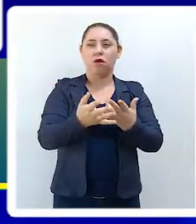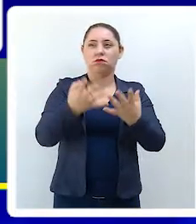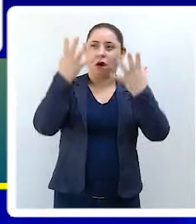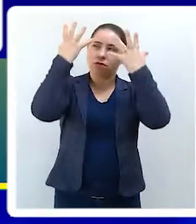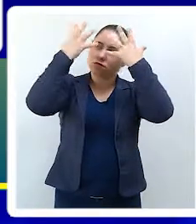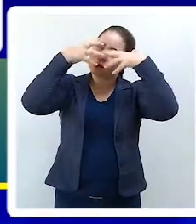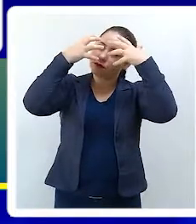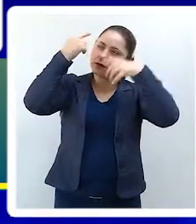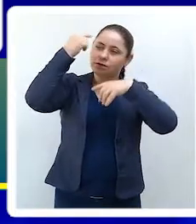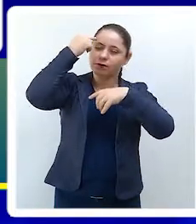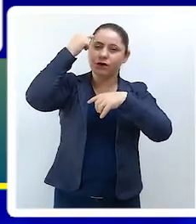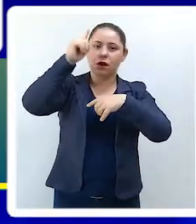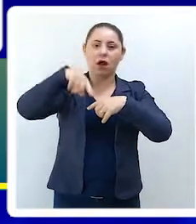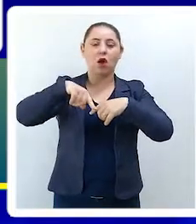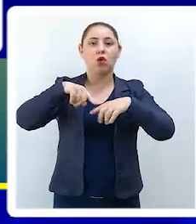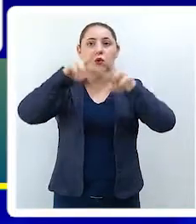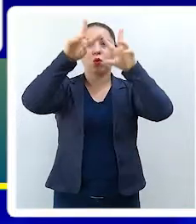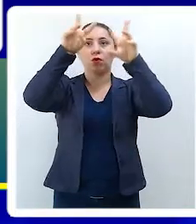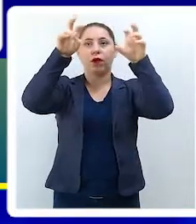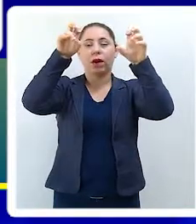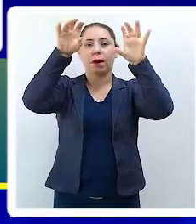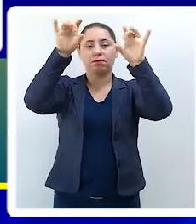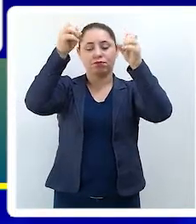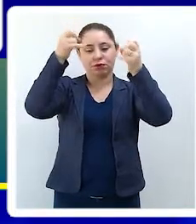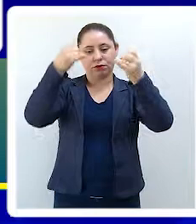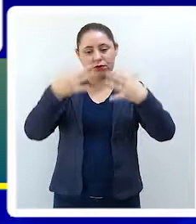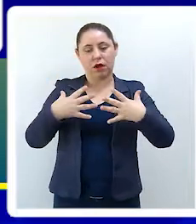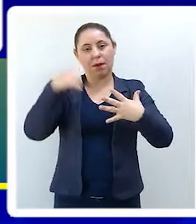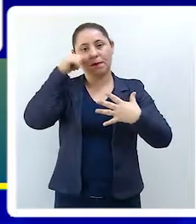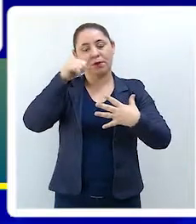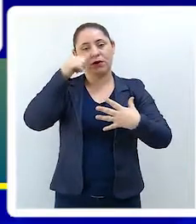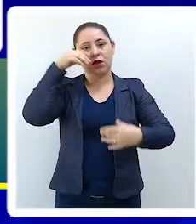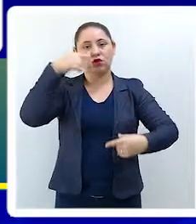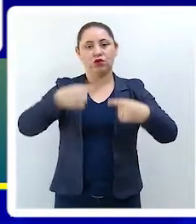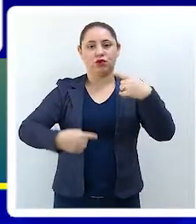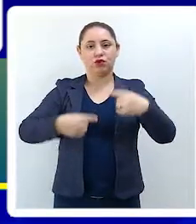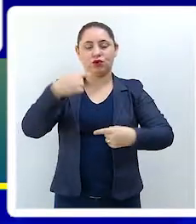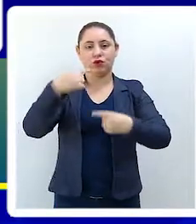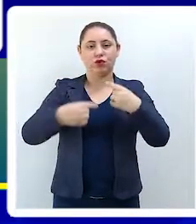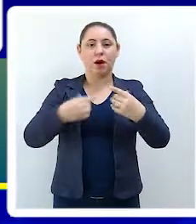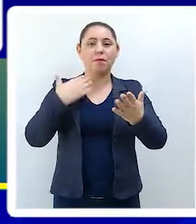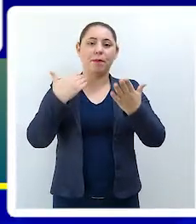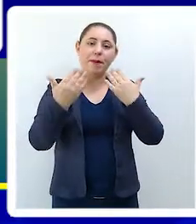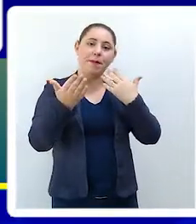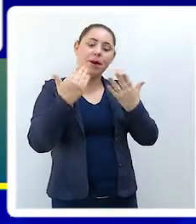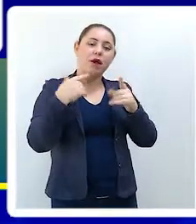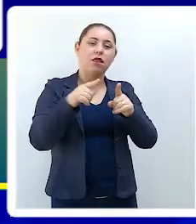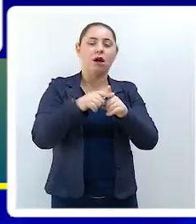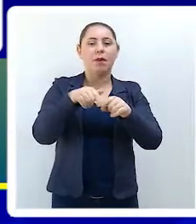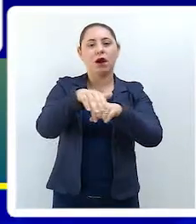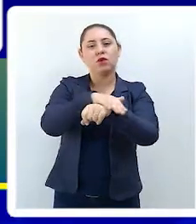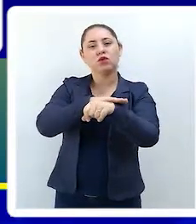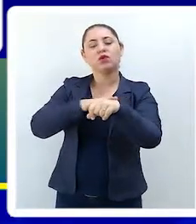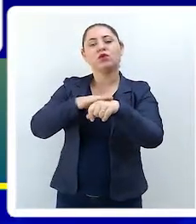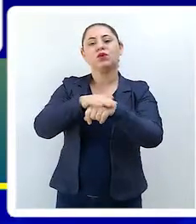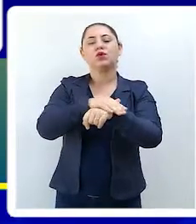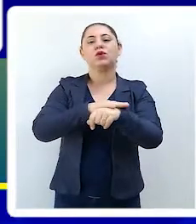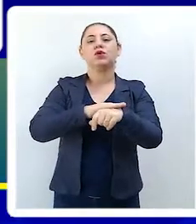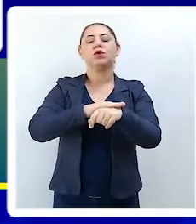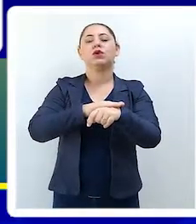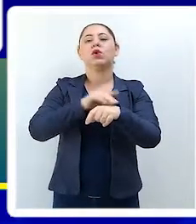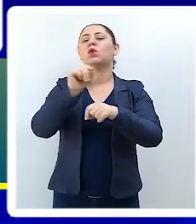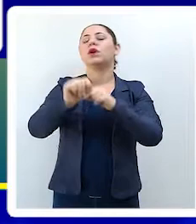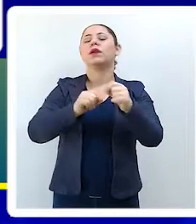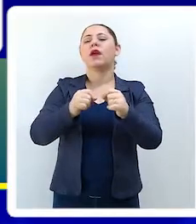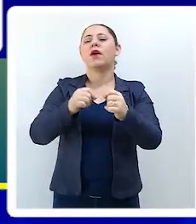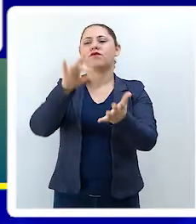de reflexão, em que toda essa temática feminina, ela é debatida, ela é conversada de uma